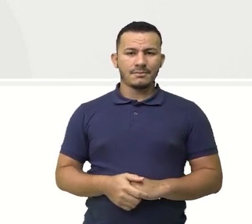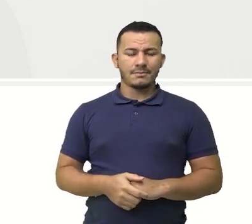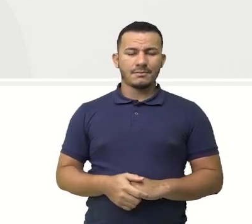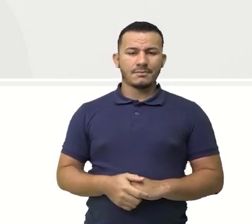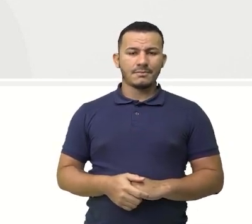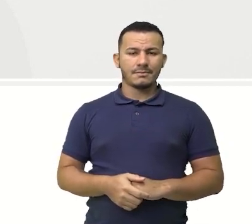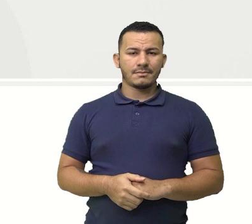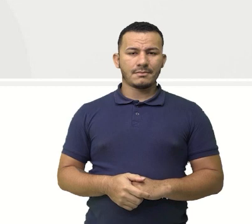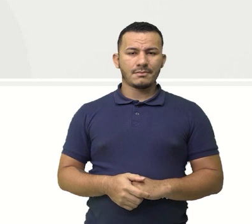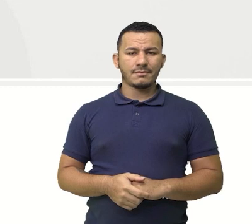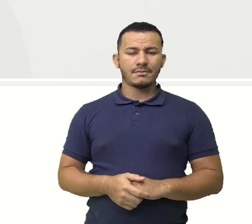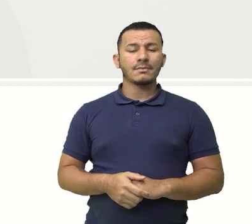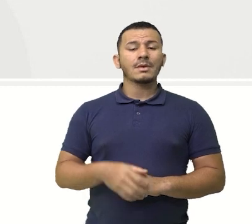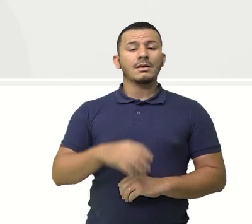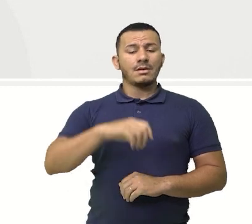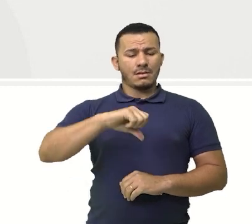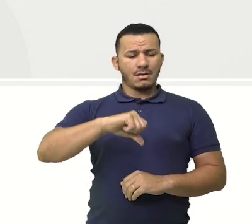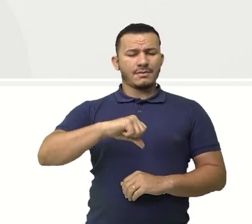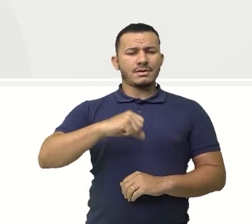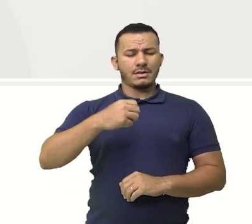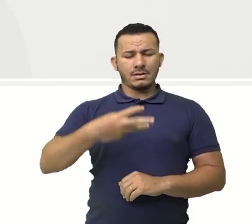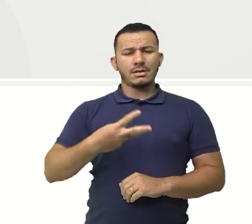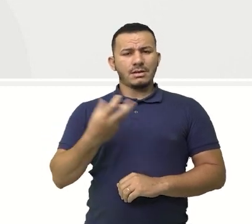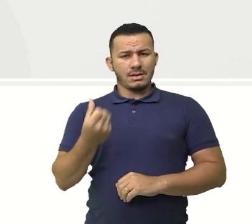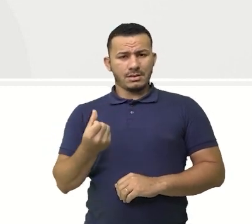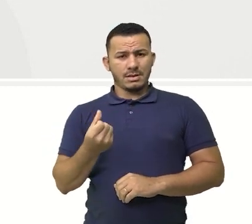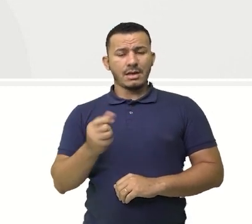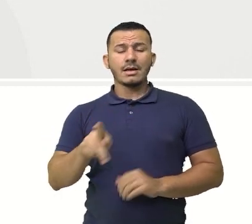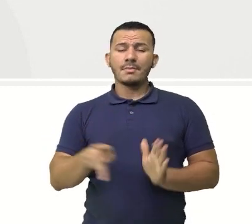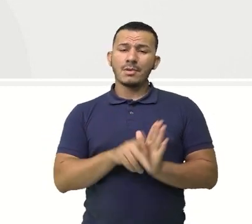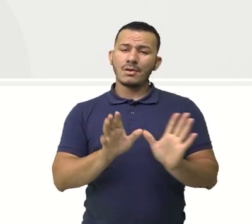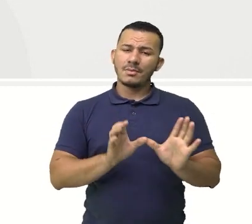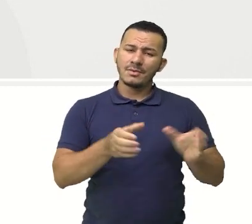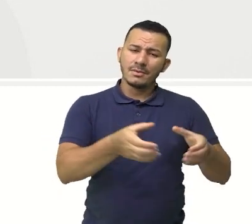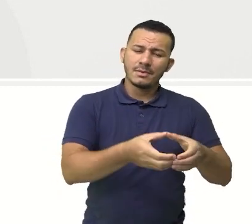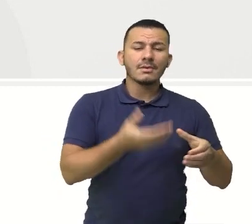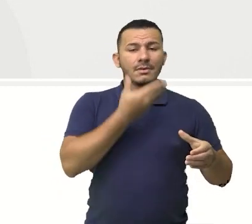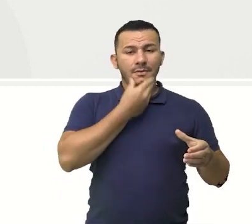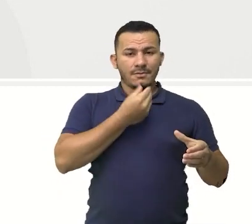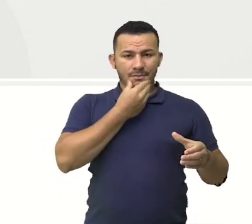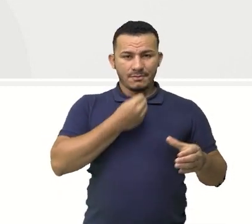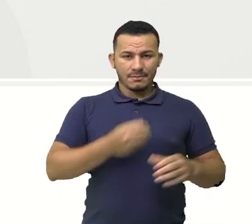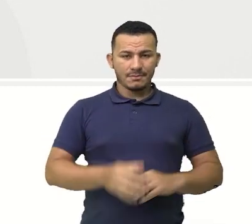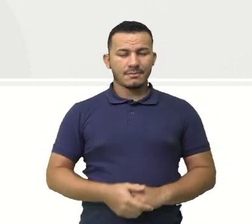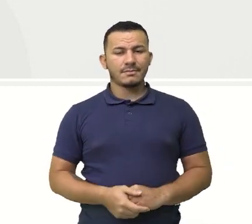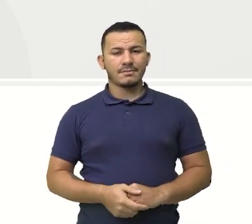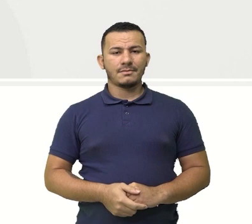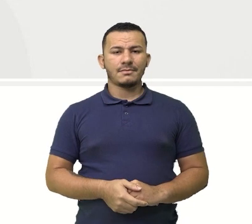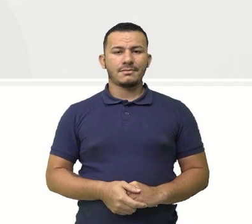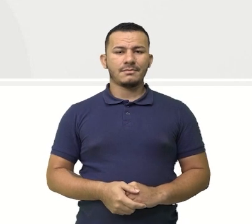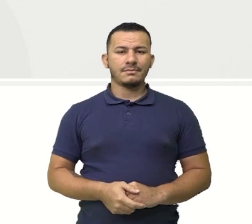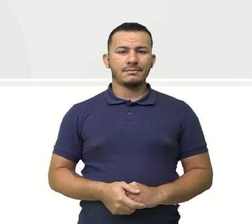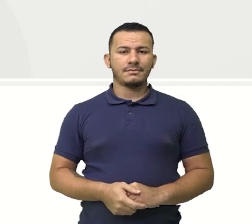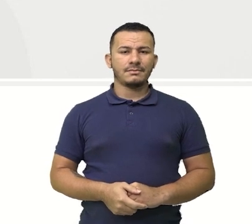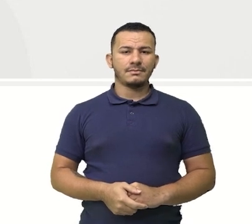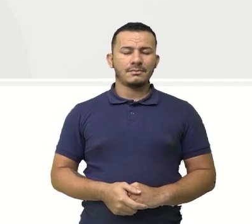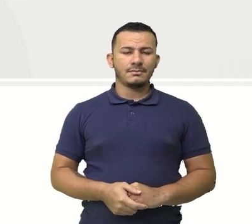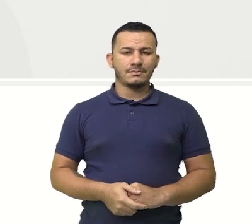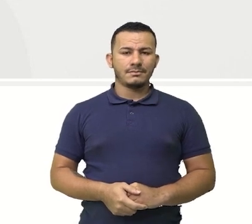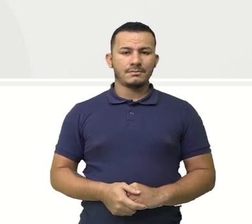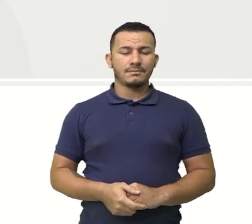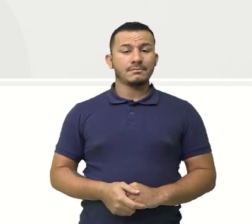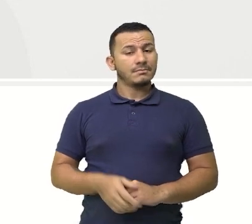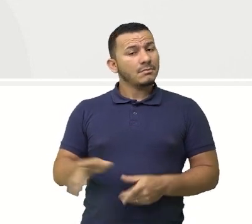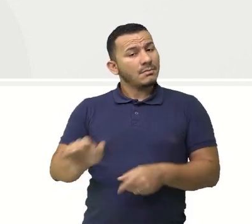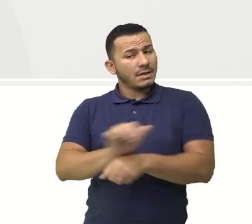Ok? Então, 936 é o número de meninos. Beleza.